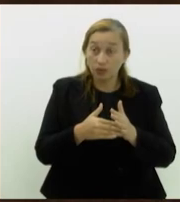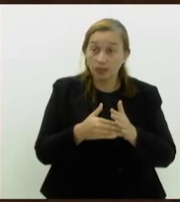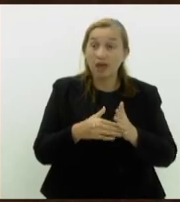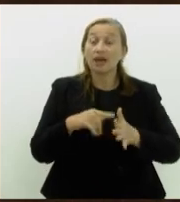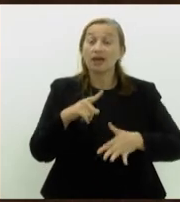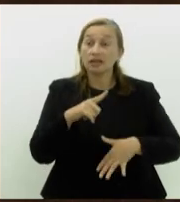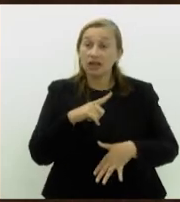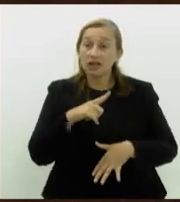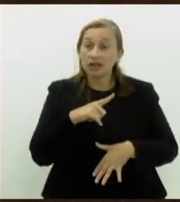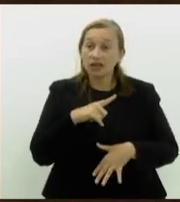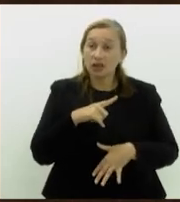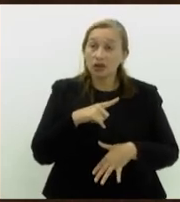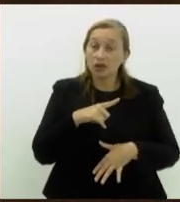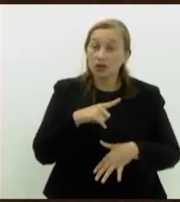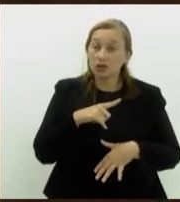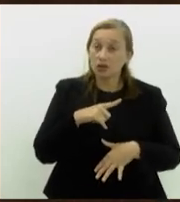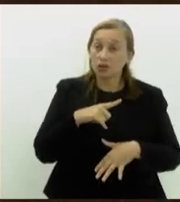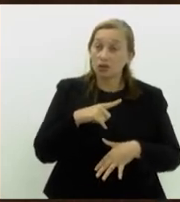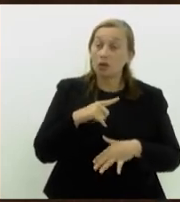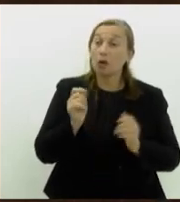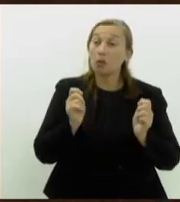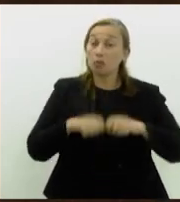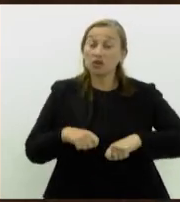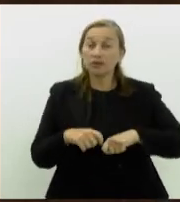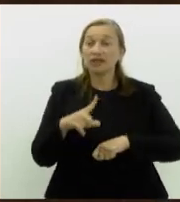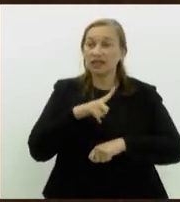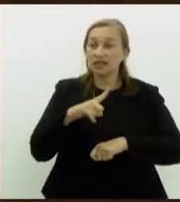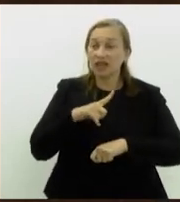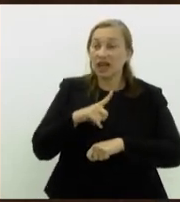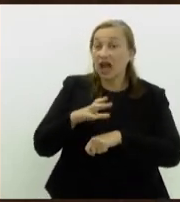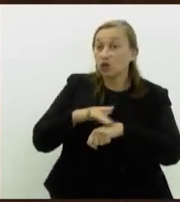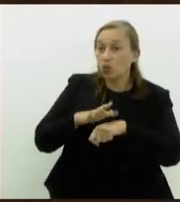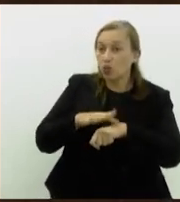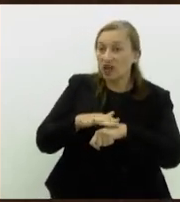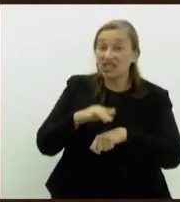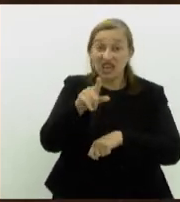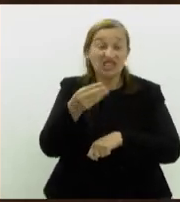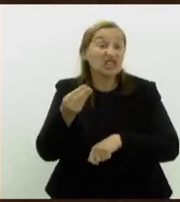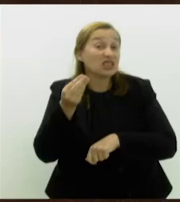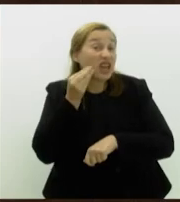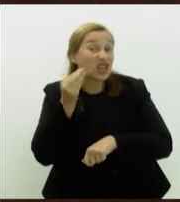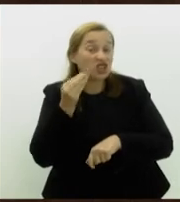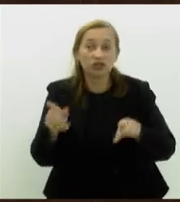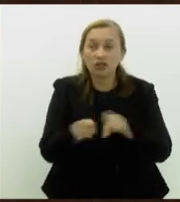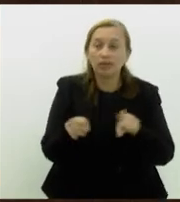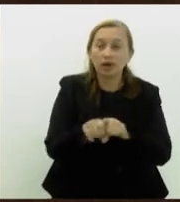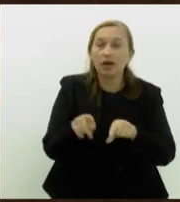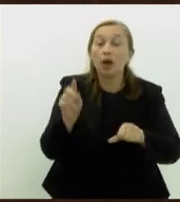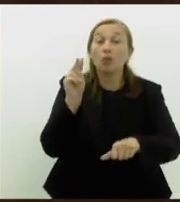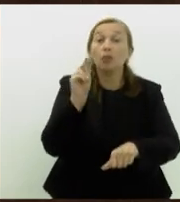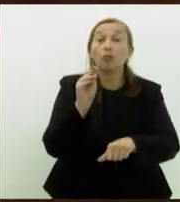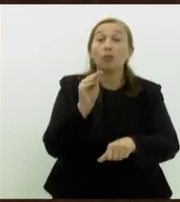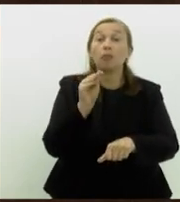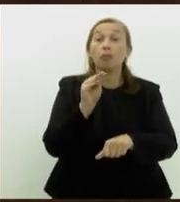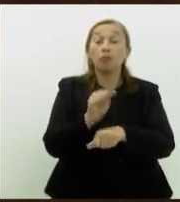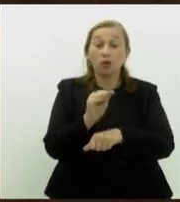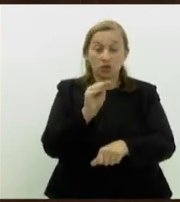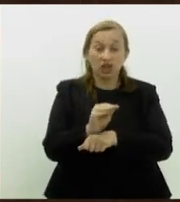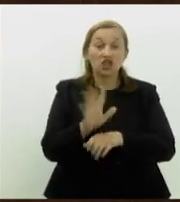teriam a probabilidade de desenvolver a doença. Inclusive, esse teste genético, ele protege também a família, porque se já